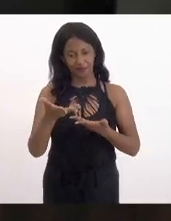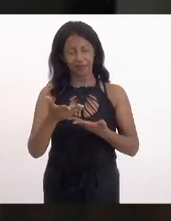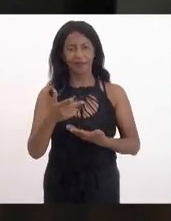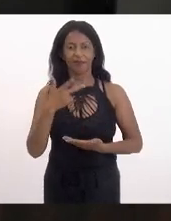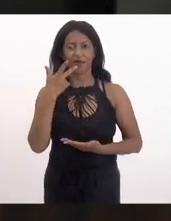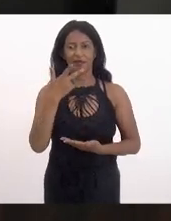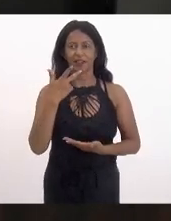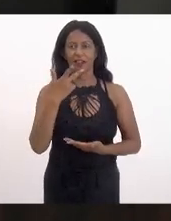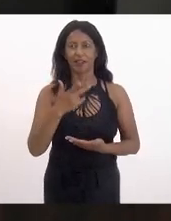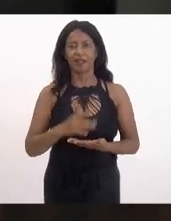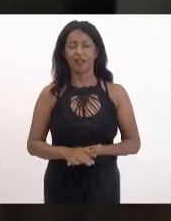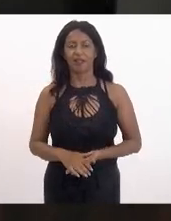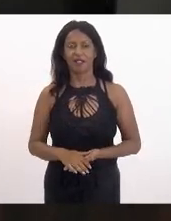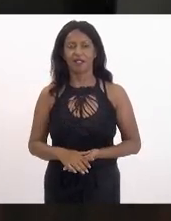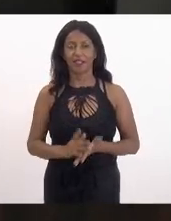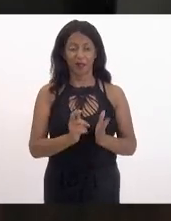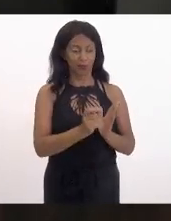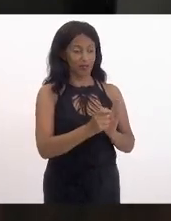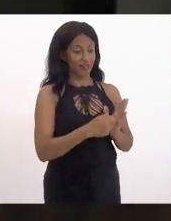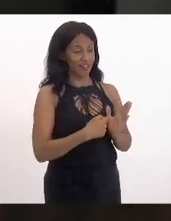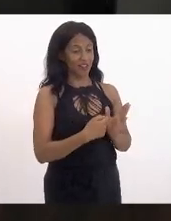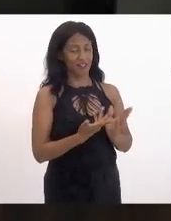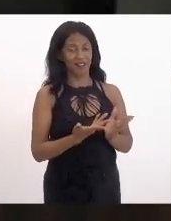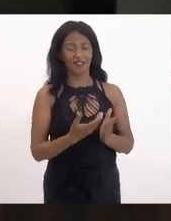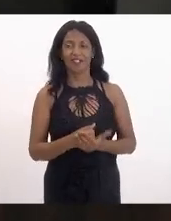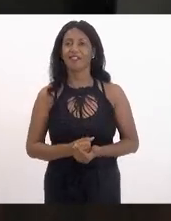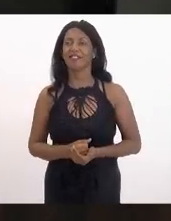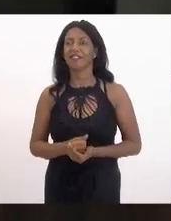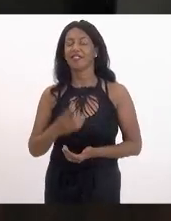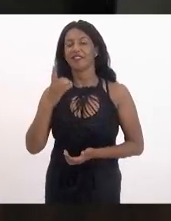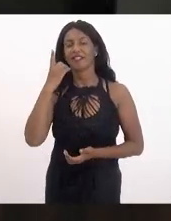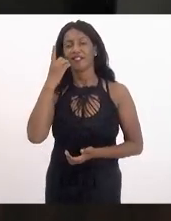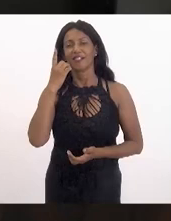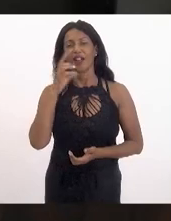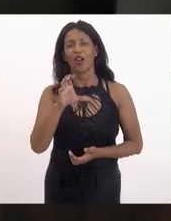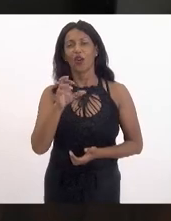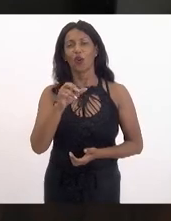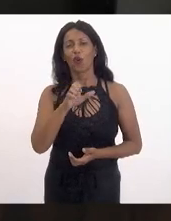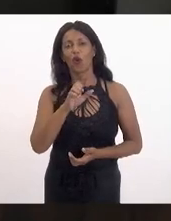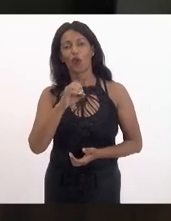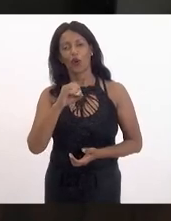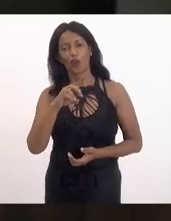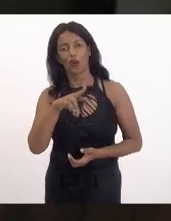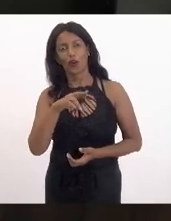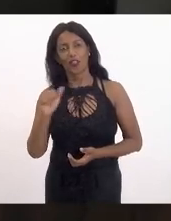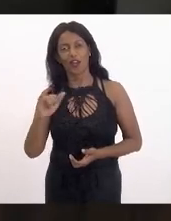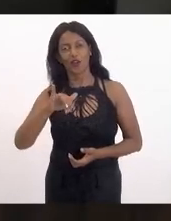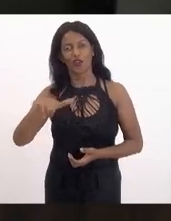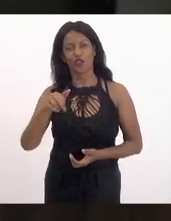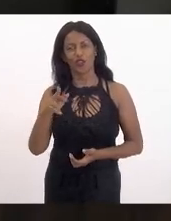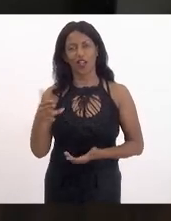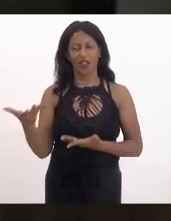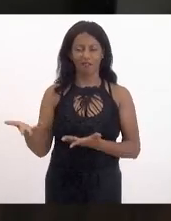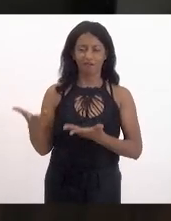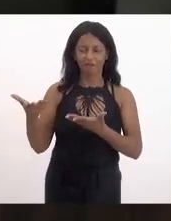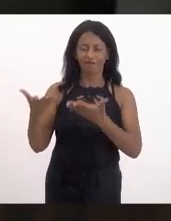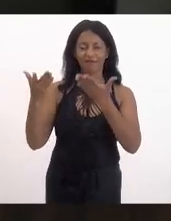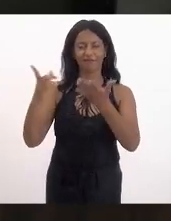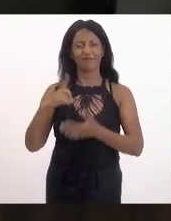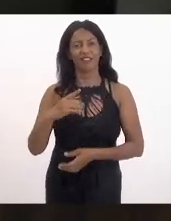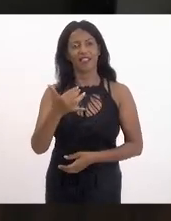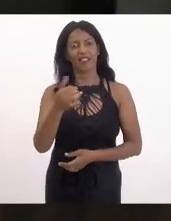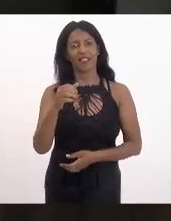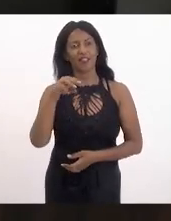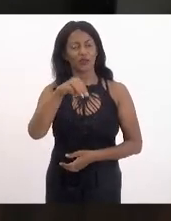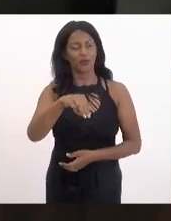para fazer o uso da palavra acabou de se inscrever Deputado o Coronel Jairo vocês excelência dispõe